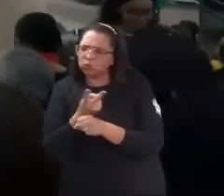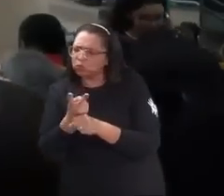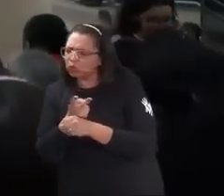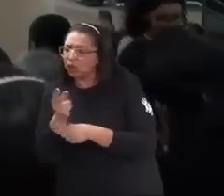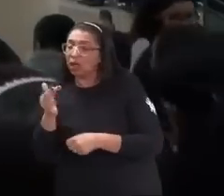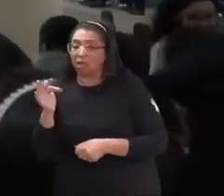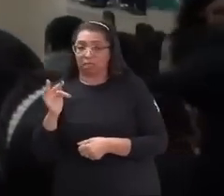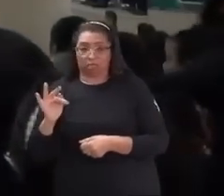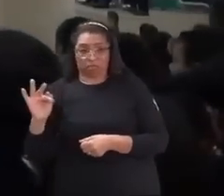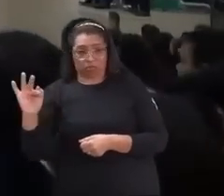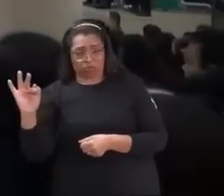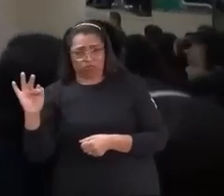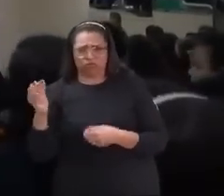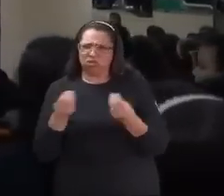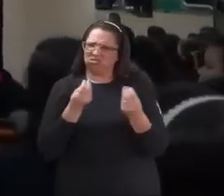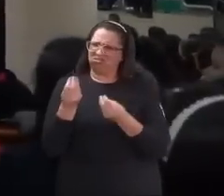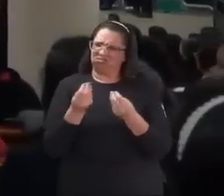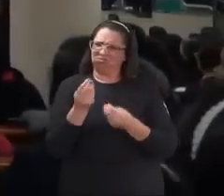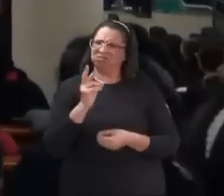me responderam.